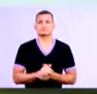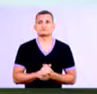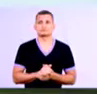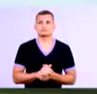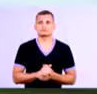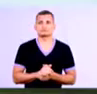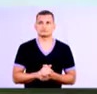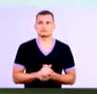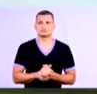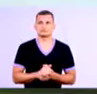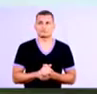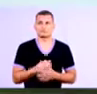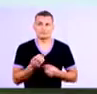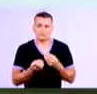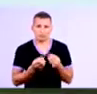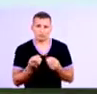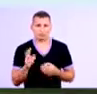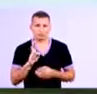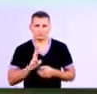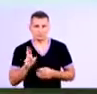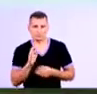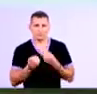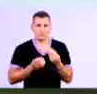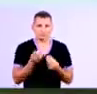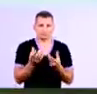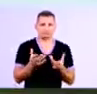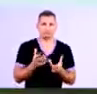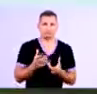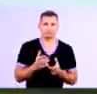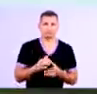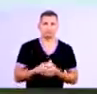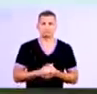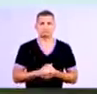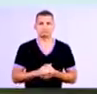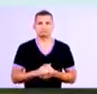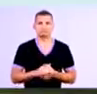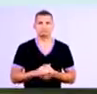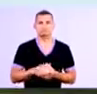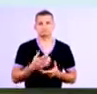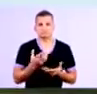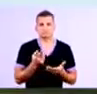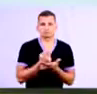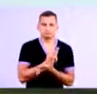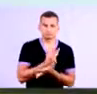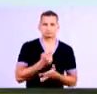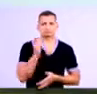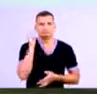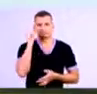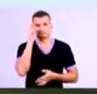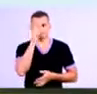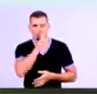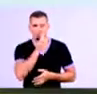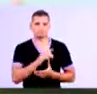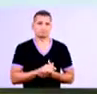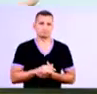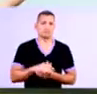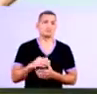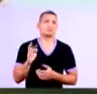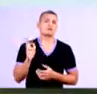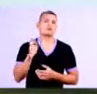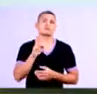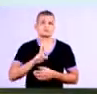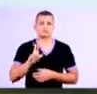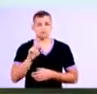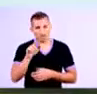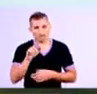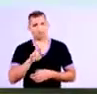na forma de usar, na forma de operar, aí a coisa fica muito difícil. E aí quem vai usar realmente é o usuário, né? A gente